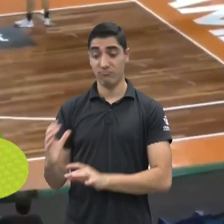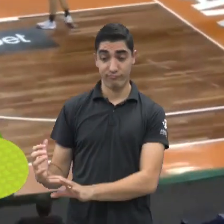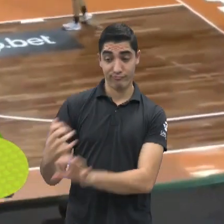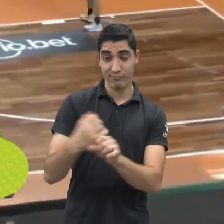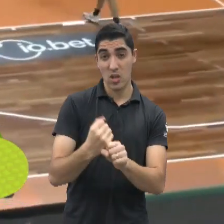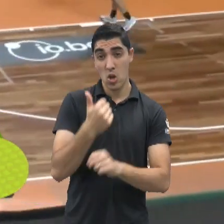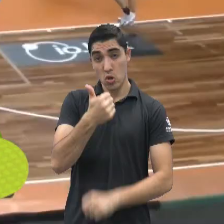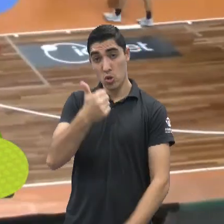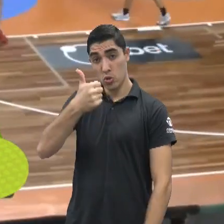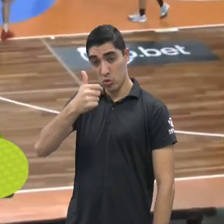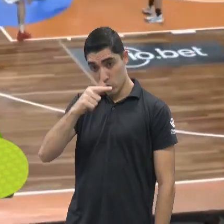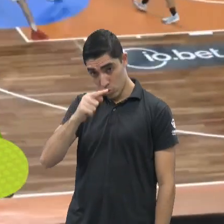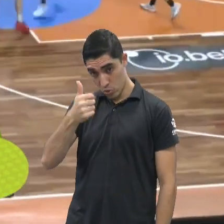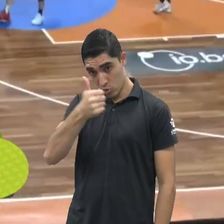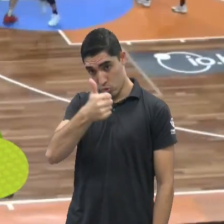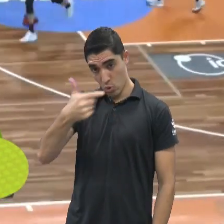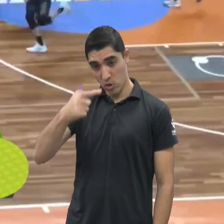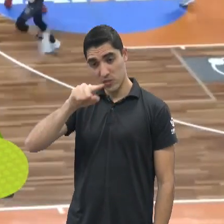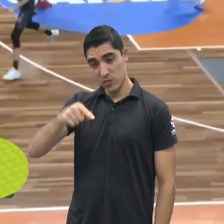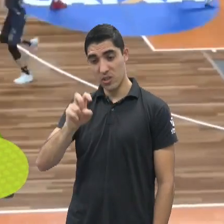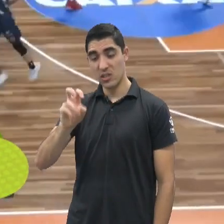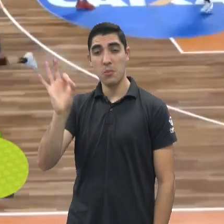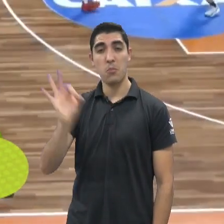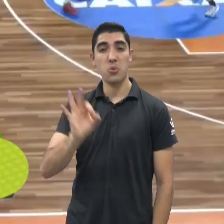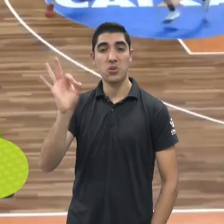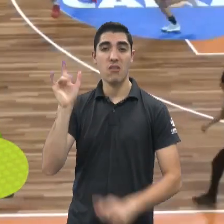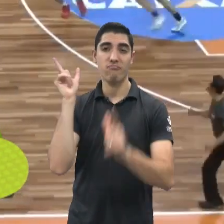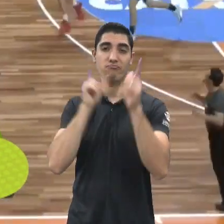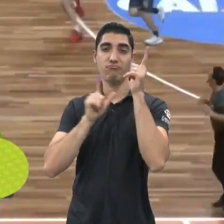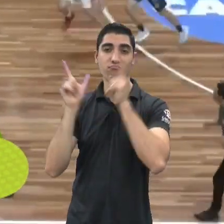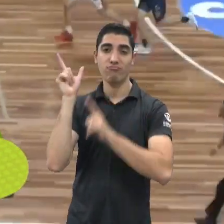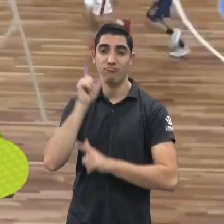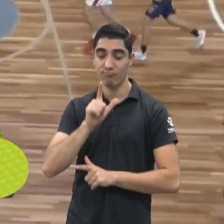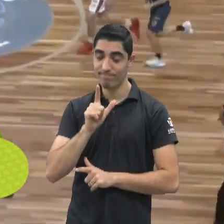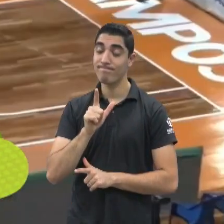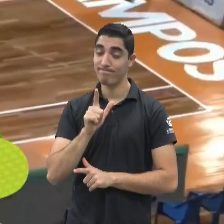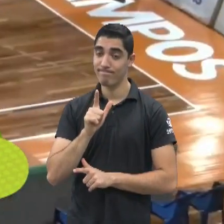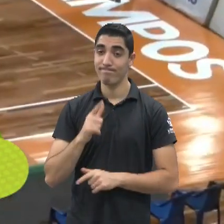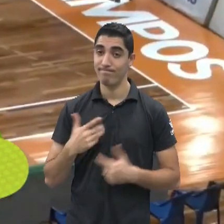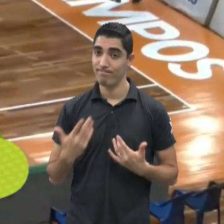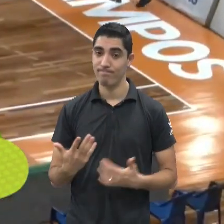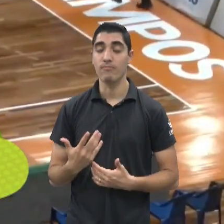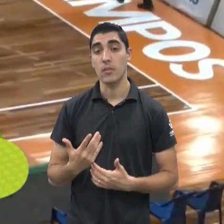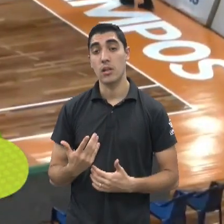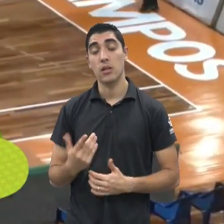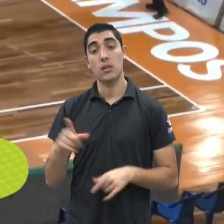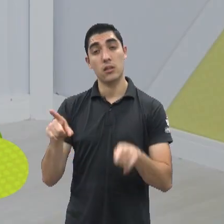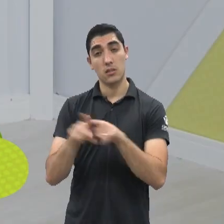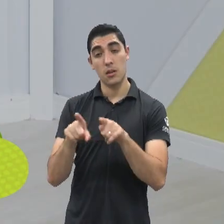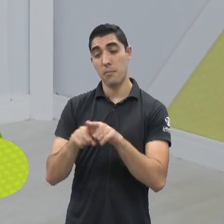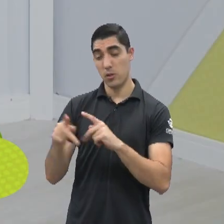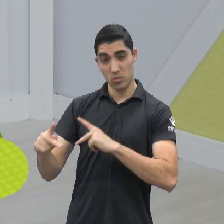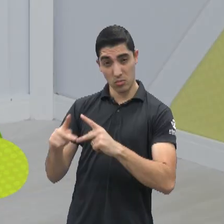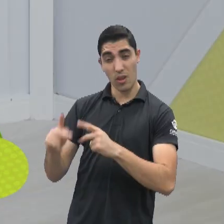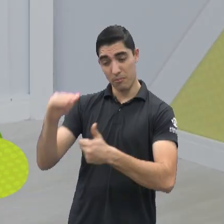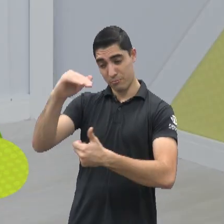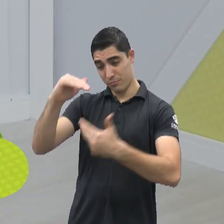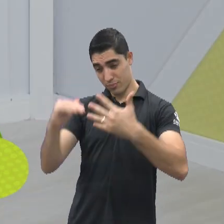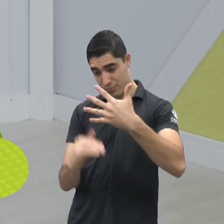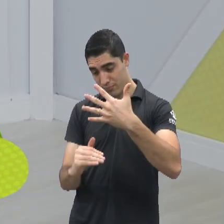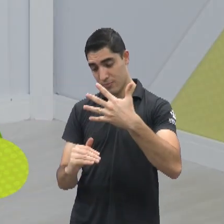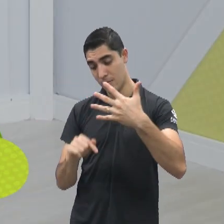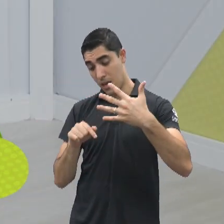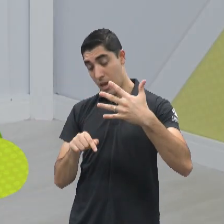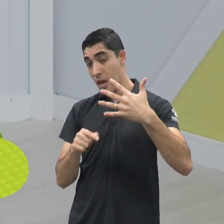12,5% de aproveitamento no NBB. Esse é o aproveitamento do São José na competição. E a penúltima colocação na tabela de